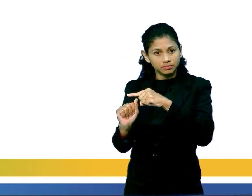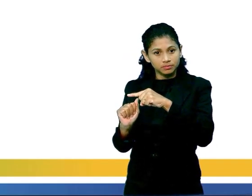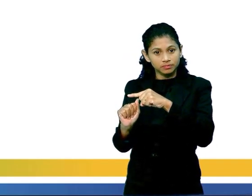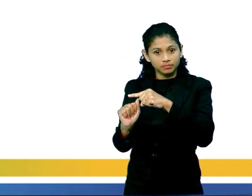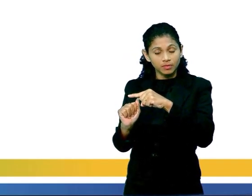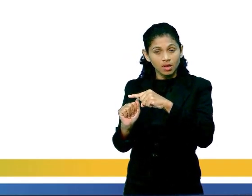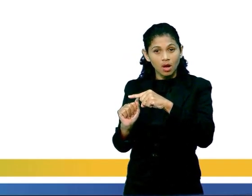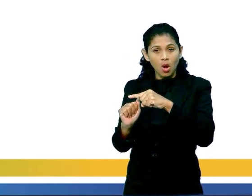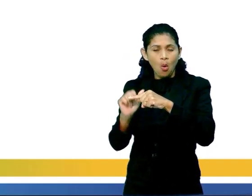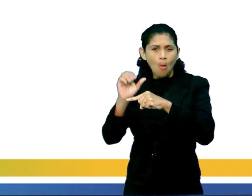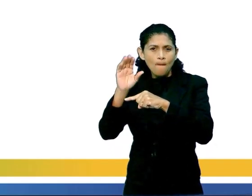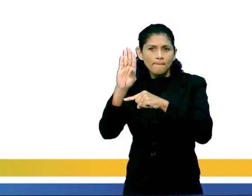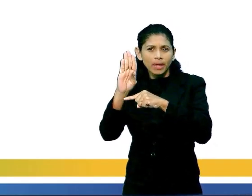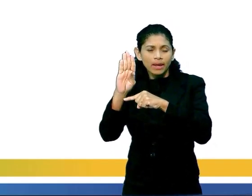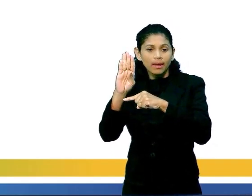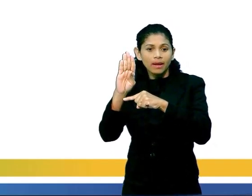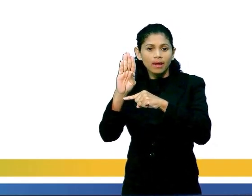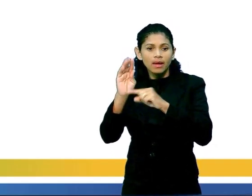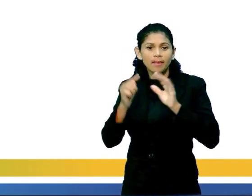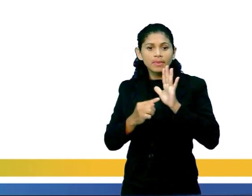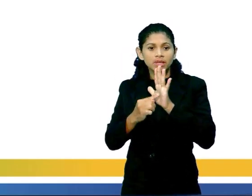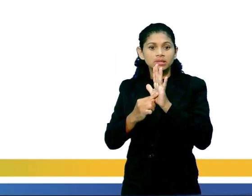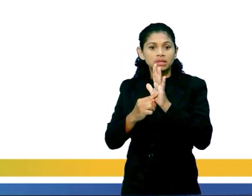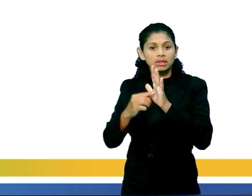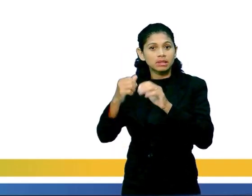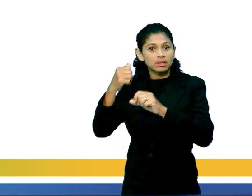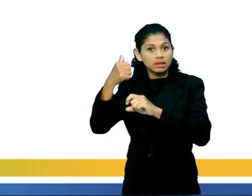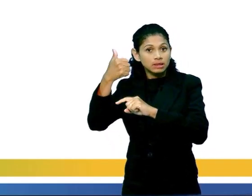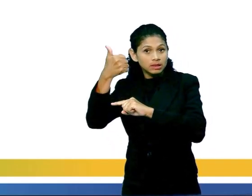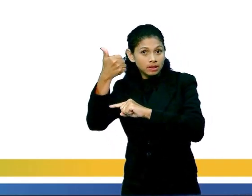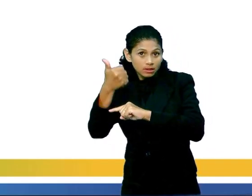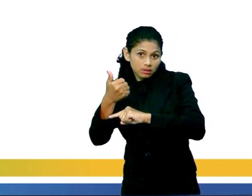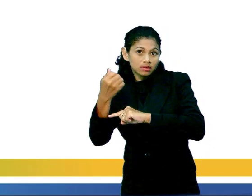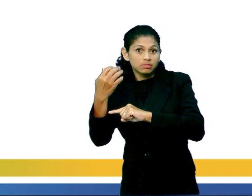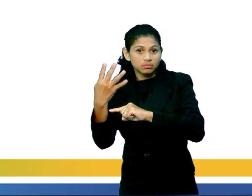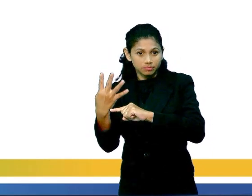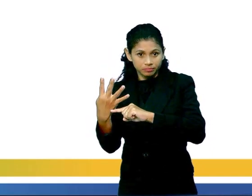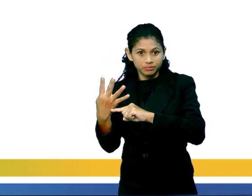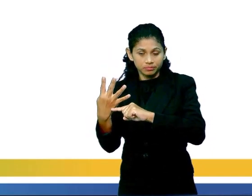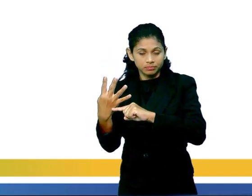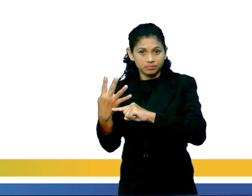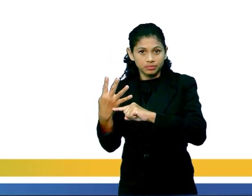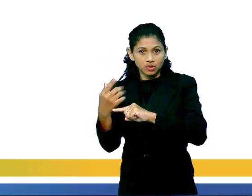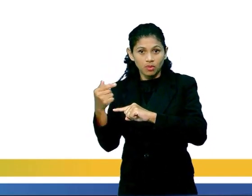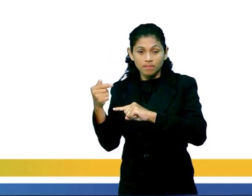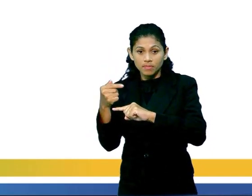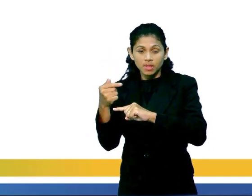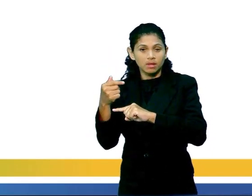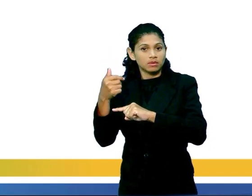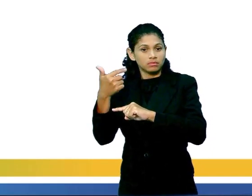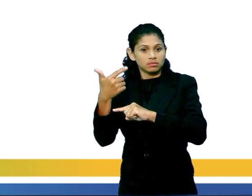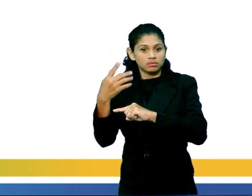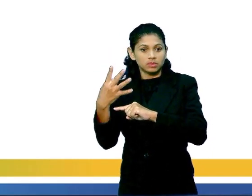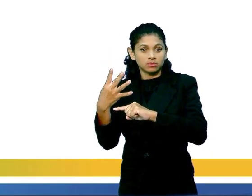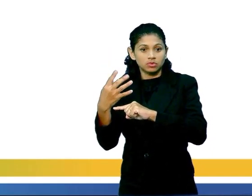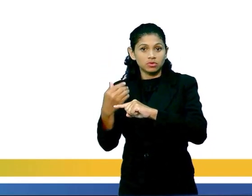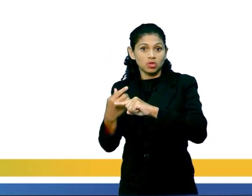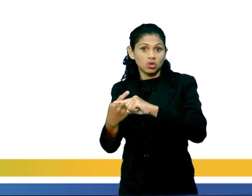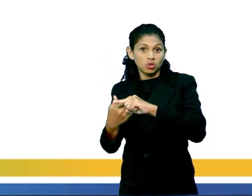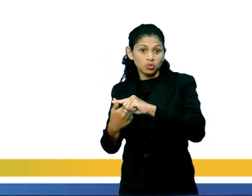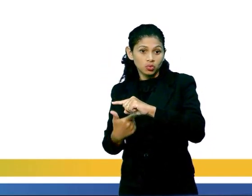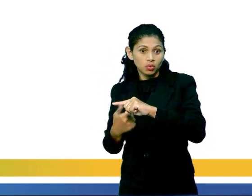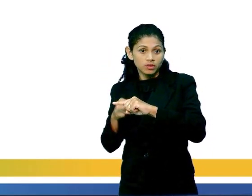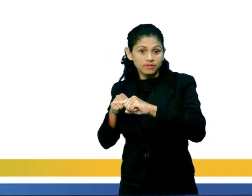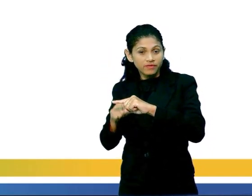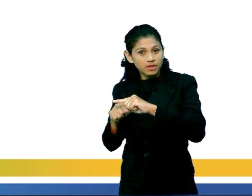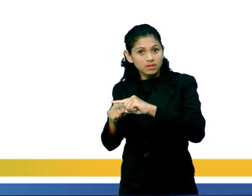14. E 2 vezes o A, no caso, menos 1. Nós temos aí, então,